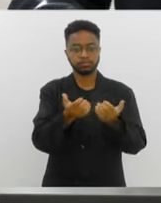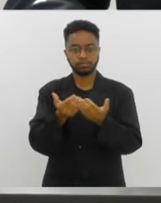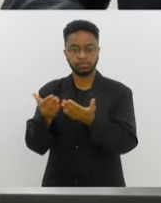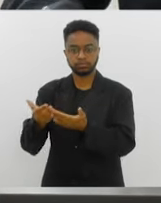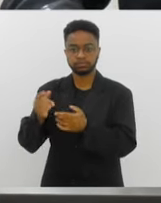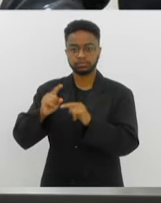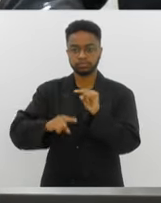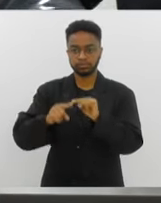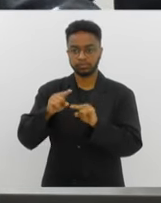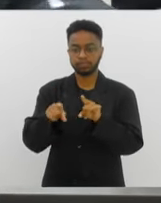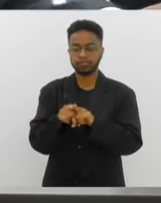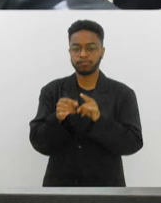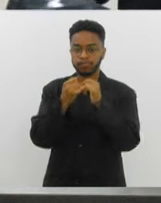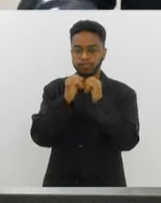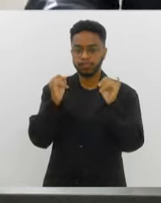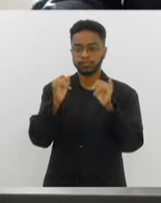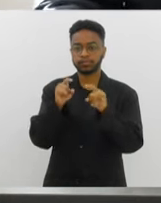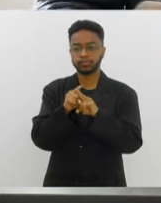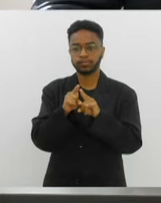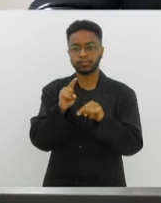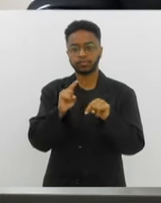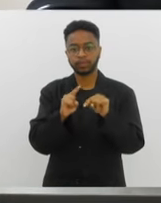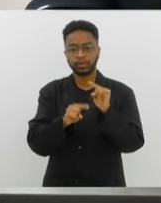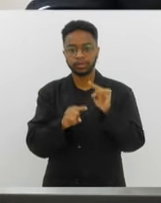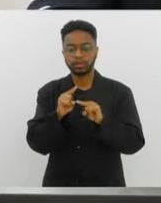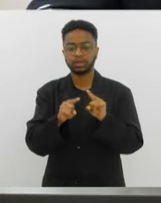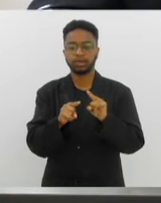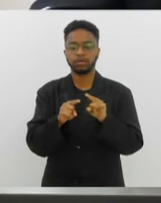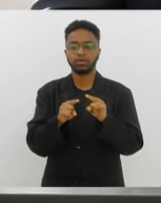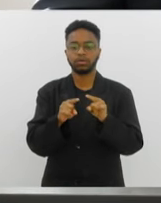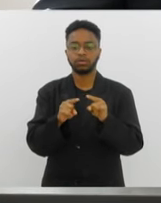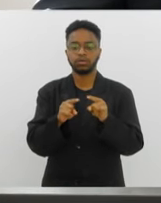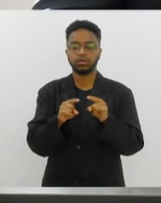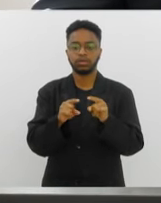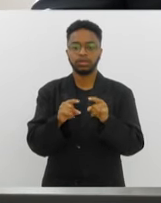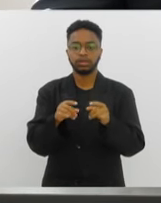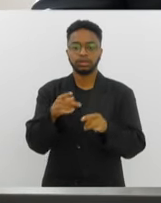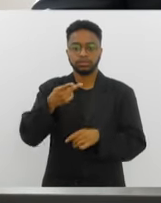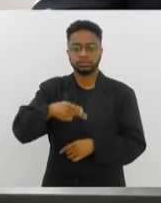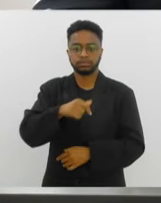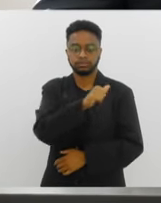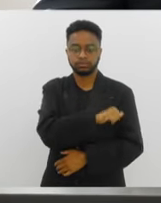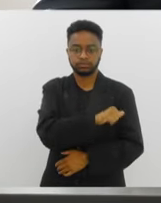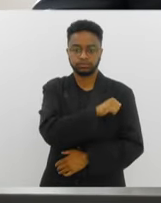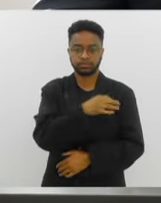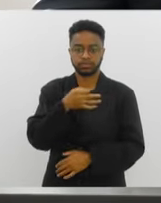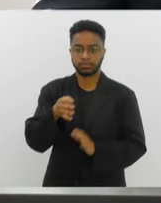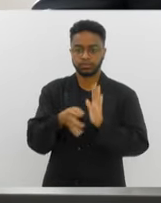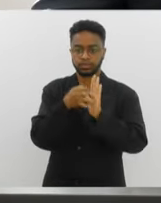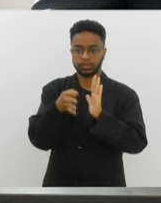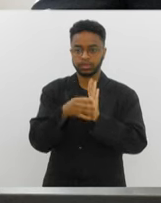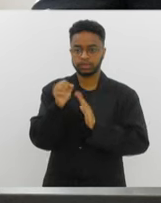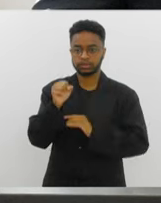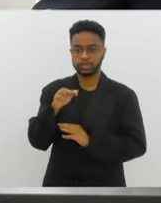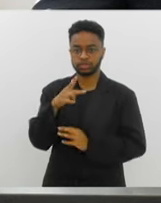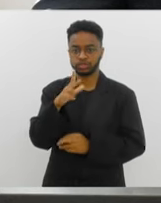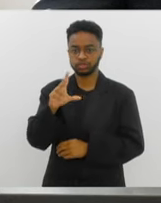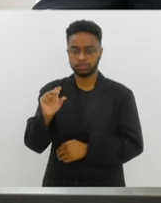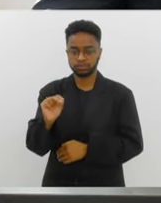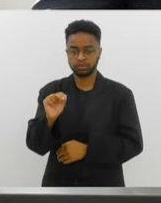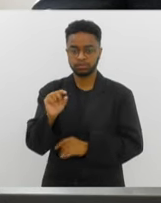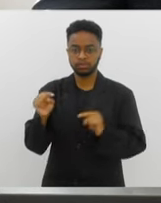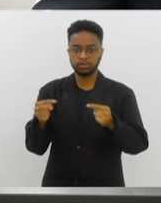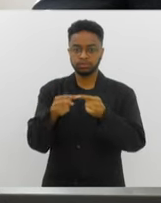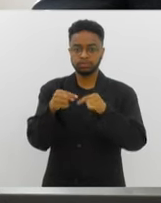as elétricas, suas peças, partes e acessórios, no âmbito do Estado do Rio de Janeiro. Parecer do deputado Dr. Serginho. O original foi